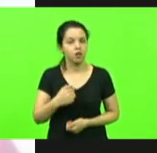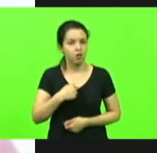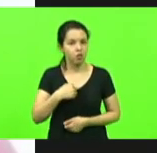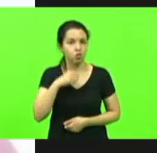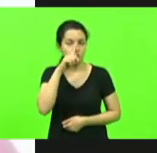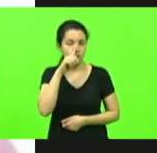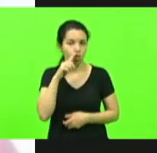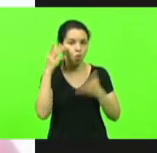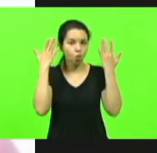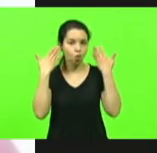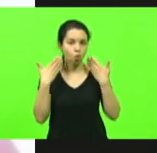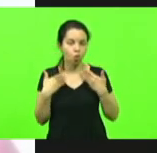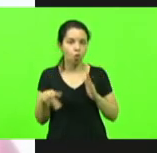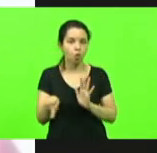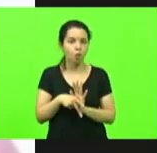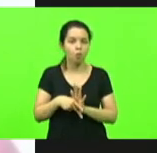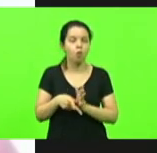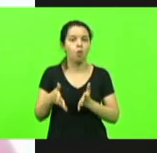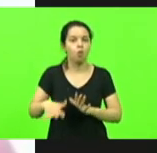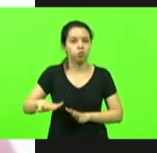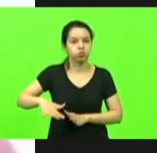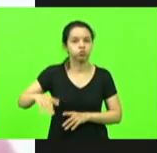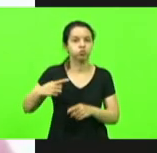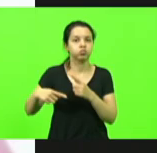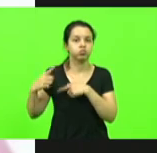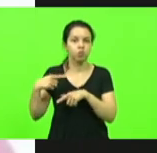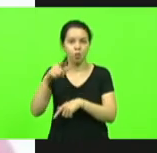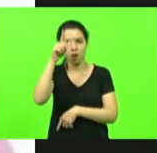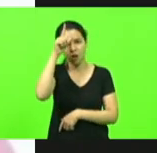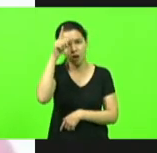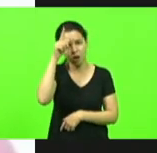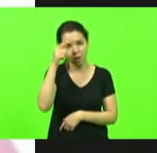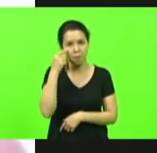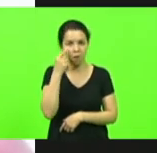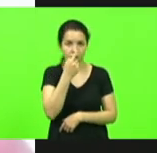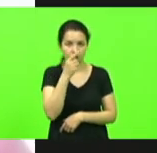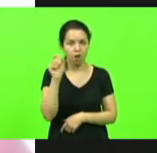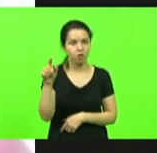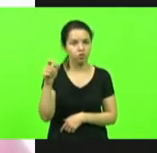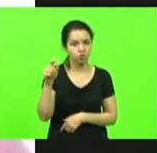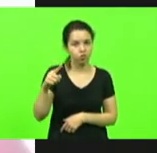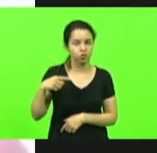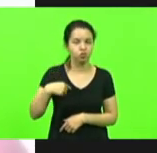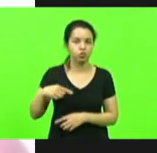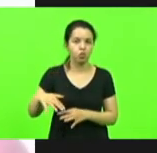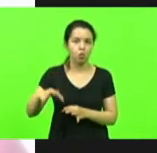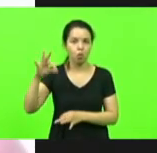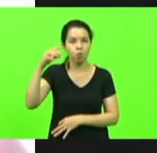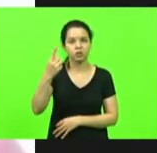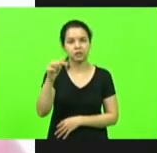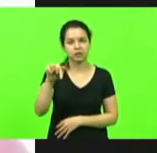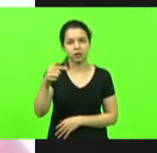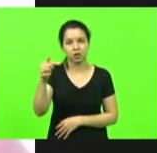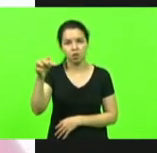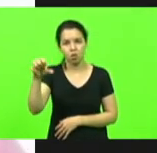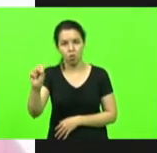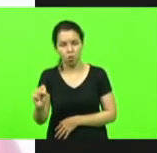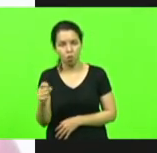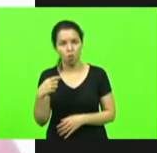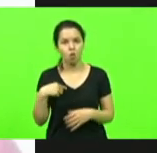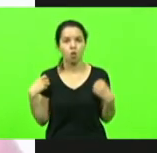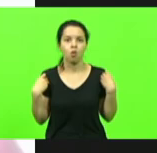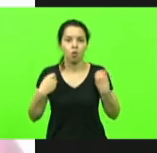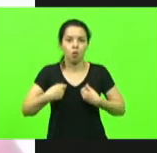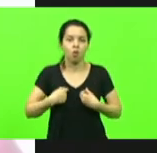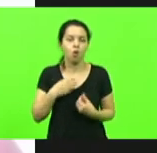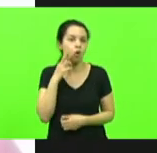típica alemã, cabelo loiro, olhos azuis, 1,78 m, estou trajando um terninho rosa, com